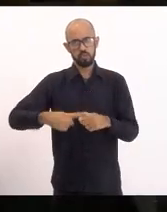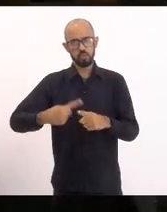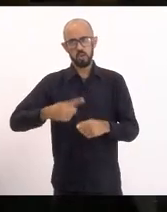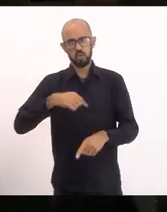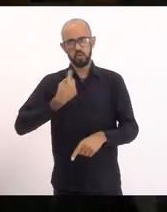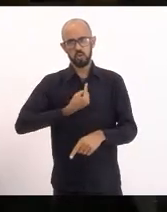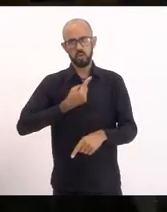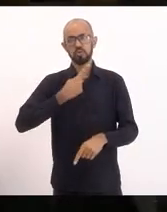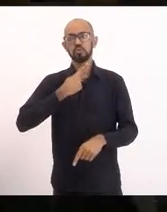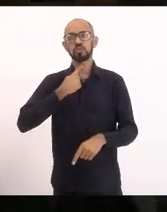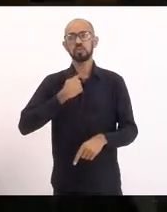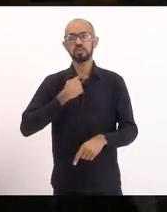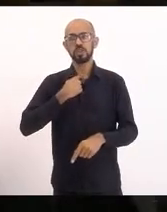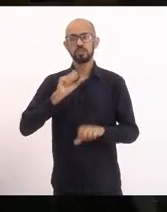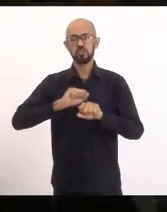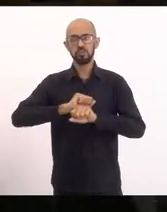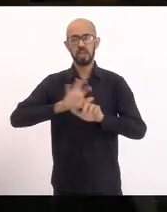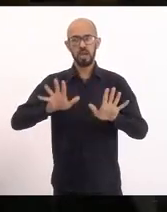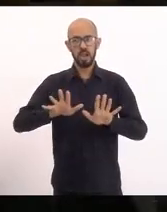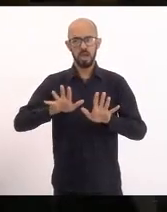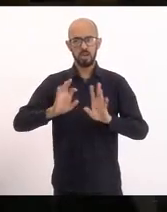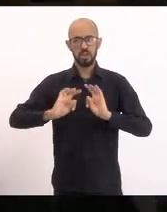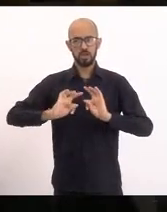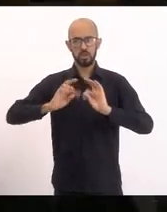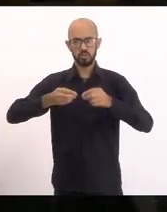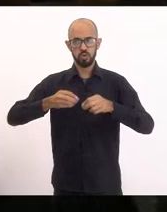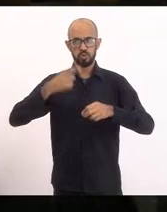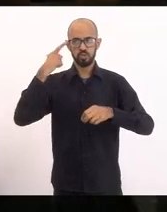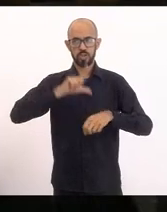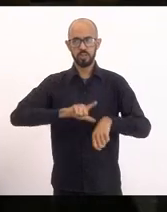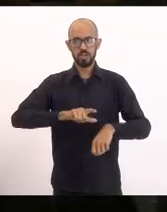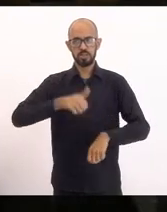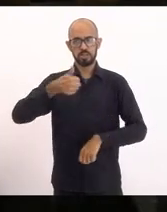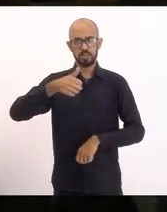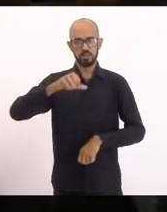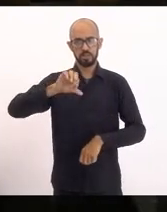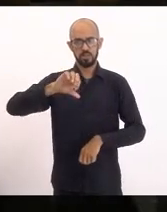presidente, fique bem claro, era que todos ganhassem